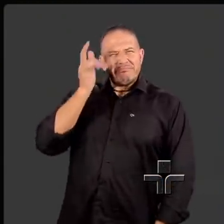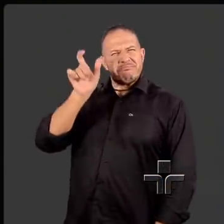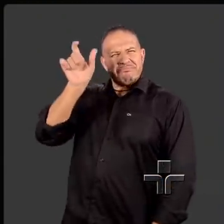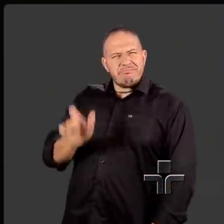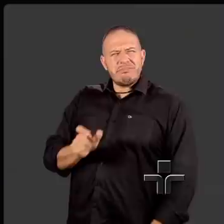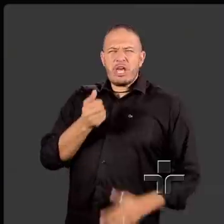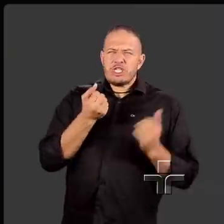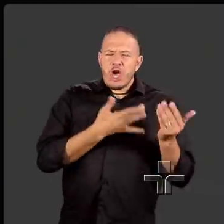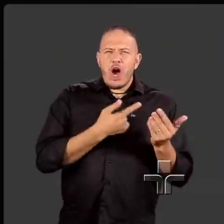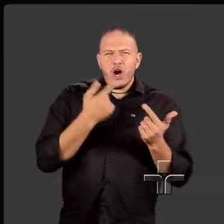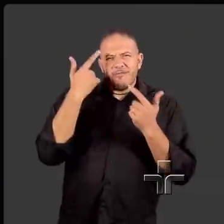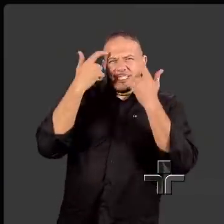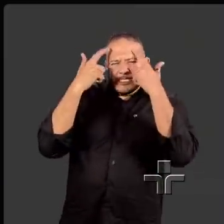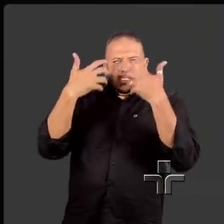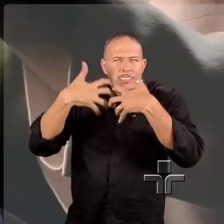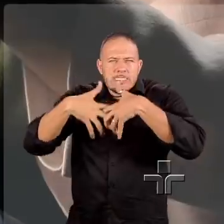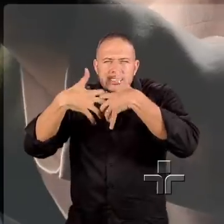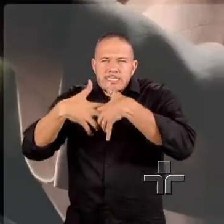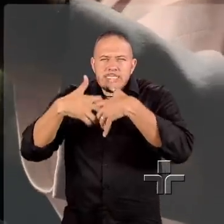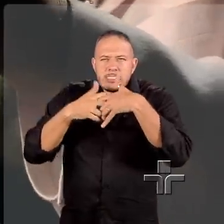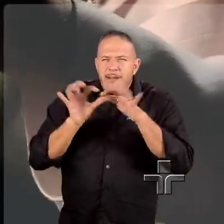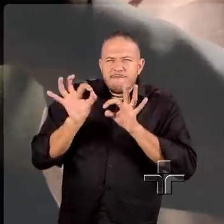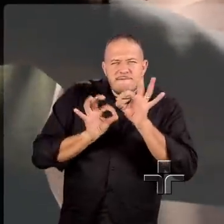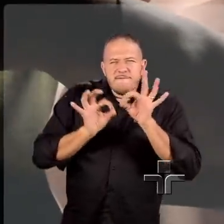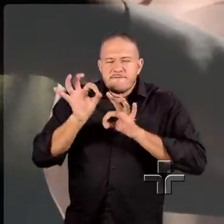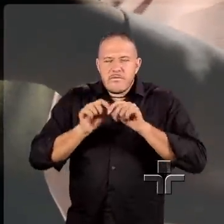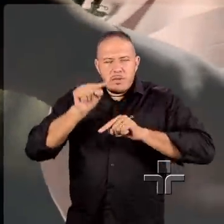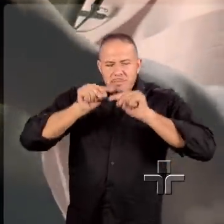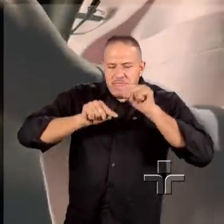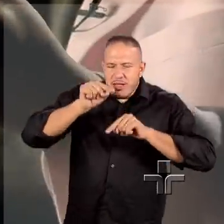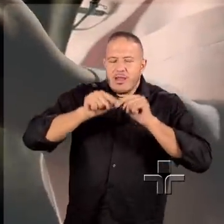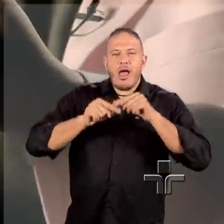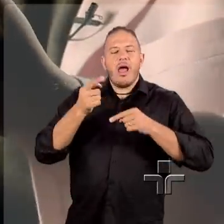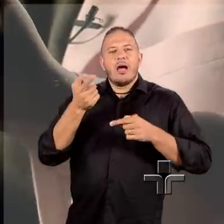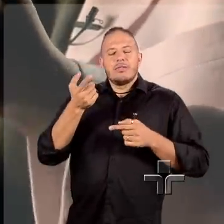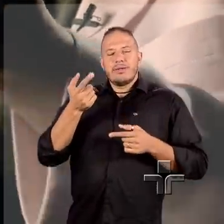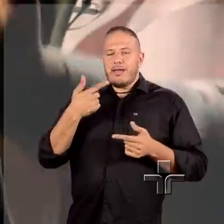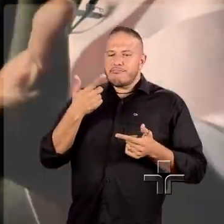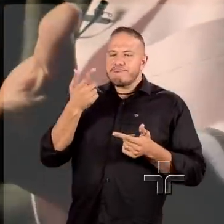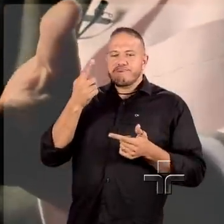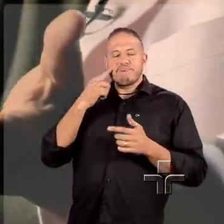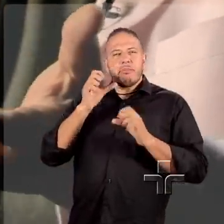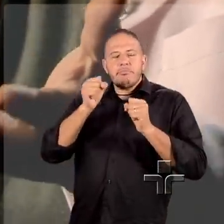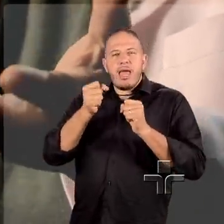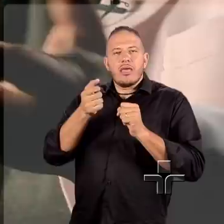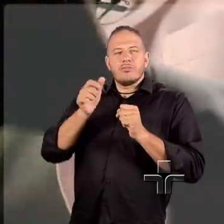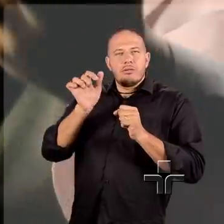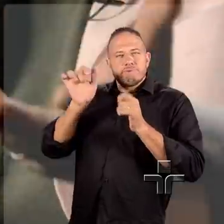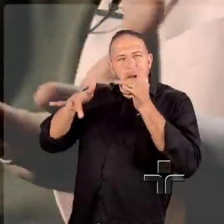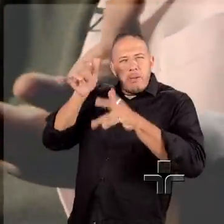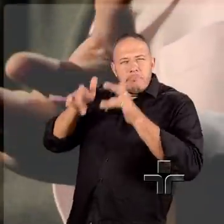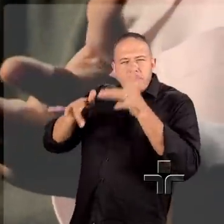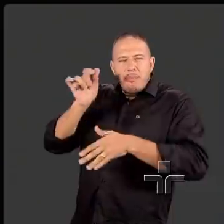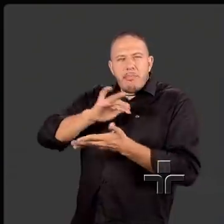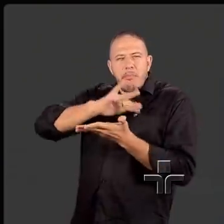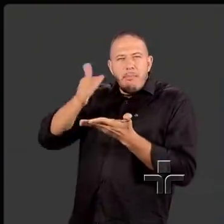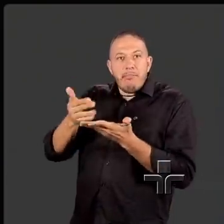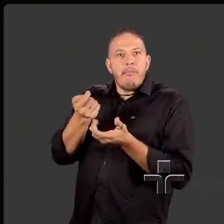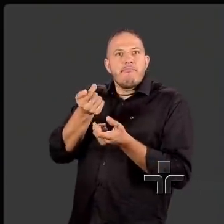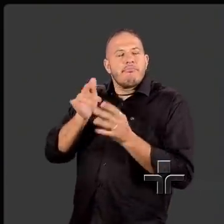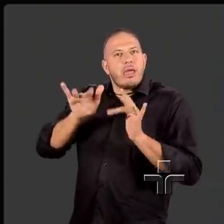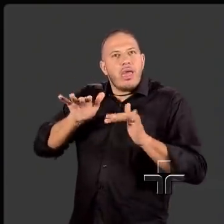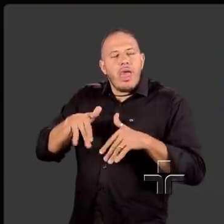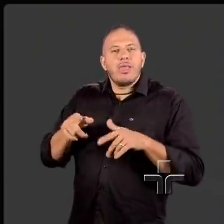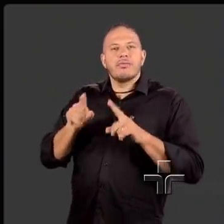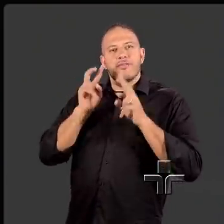que trabalhou aí sistemas de materiais que deixam menos resíduos, né, menos lixo. Vimos